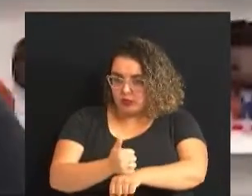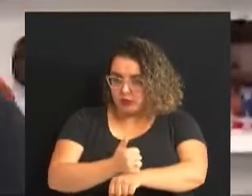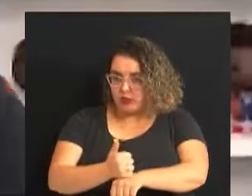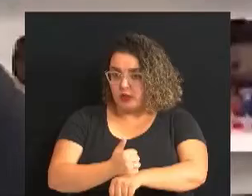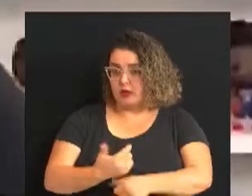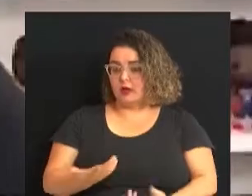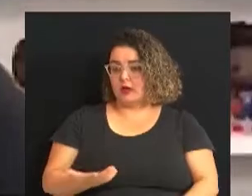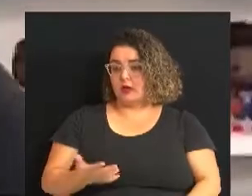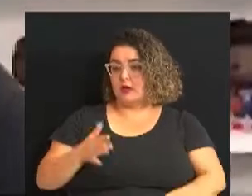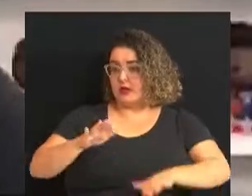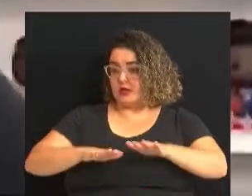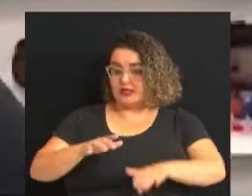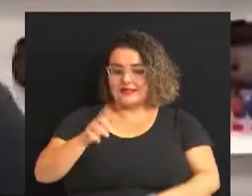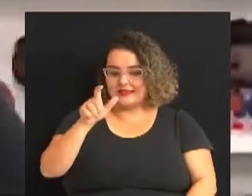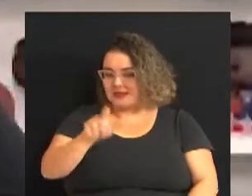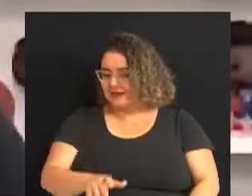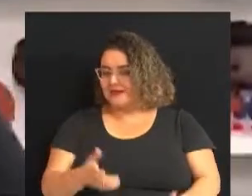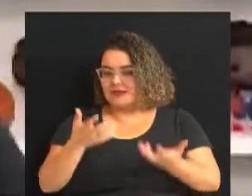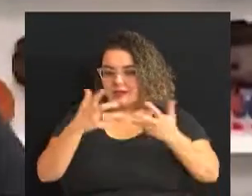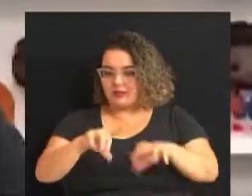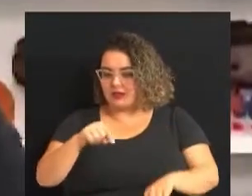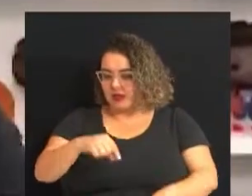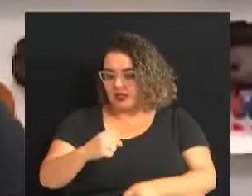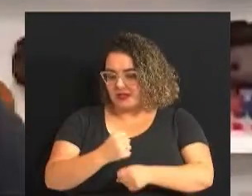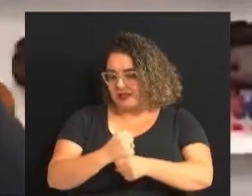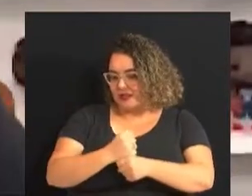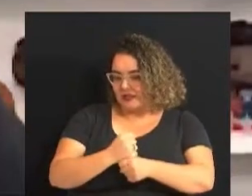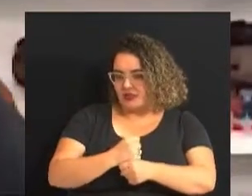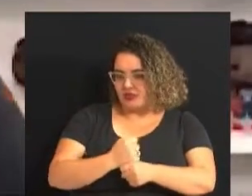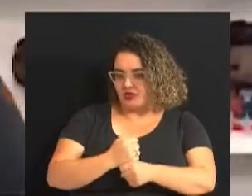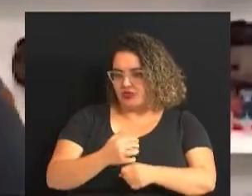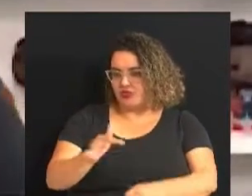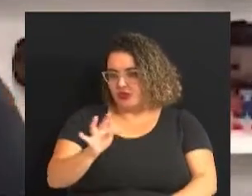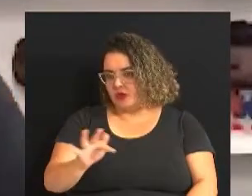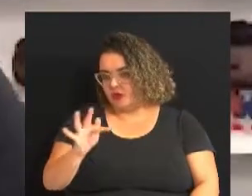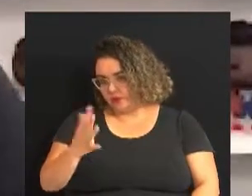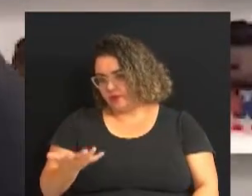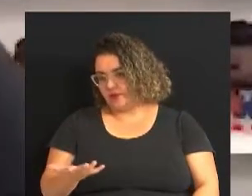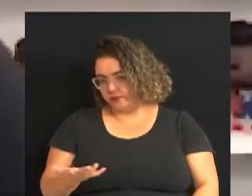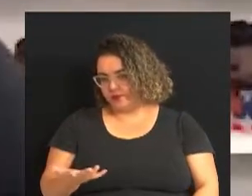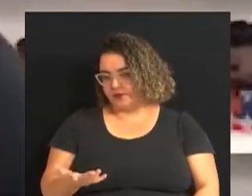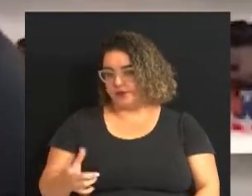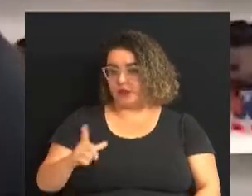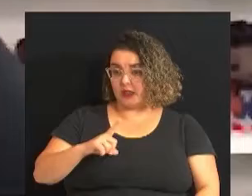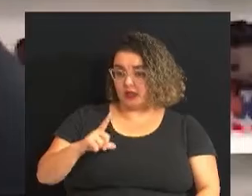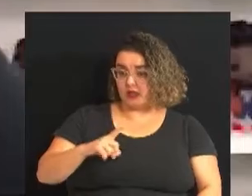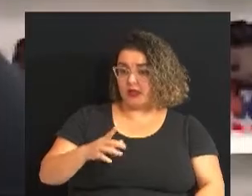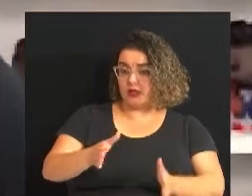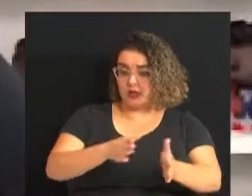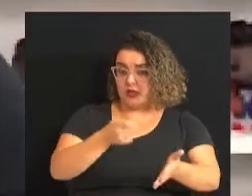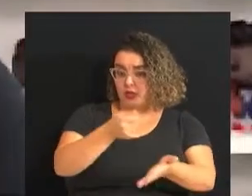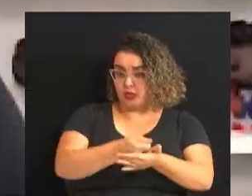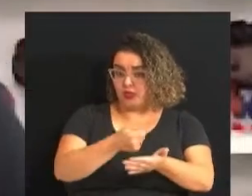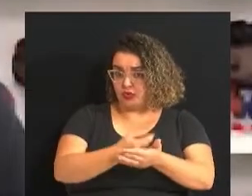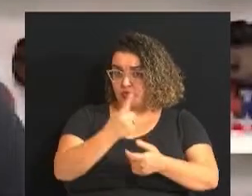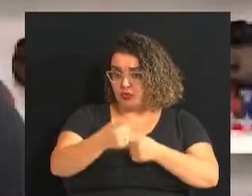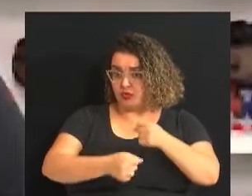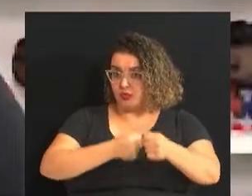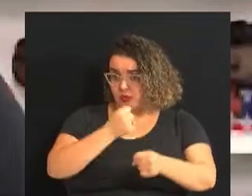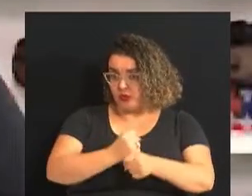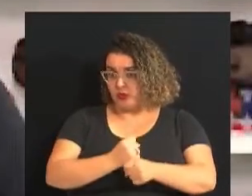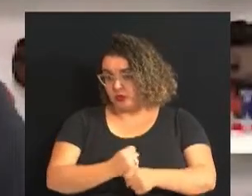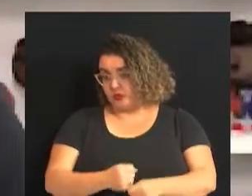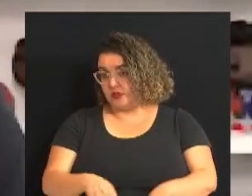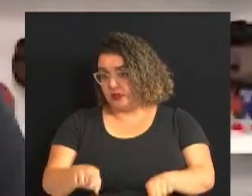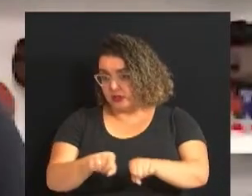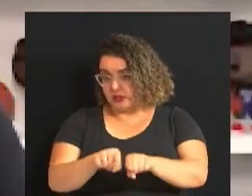o cara que não quer jogar esse ano de universitário, porque também do mesmo jeito que tem essa passagem obrigatória de um ano, você tem também